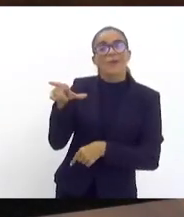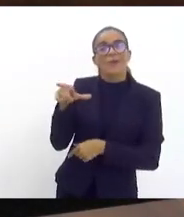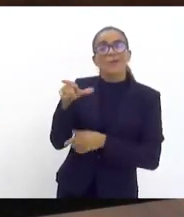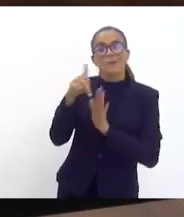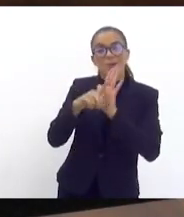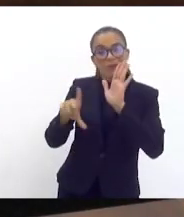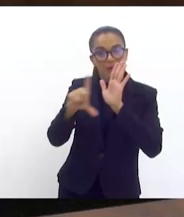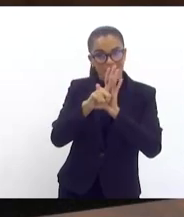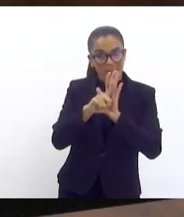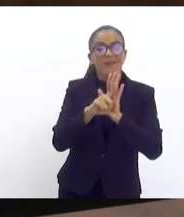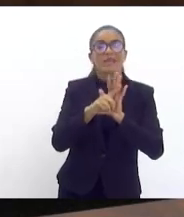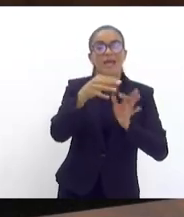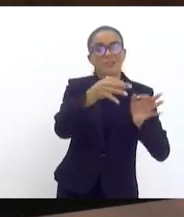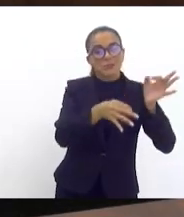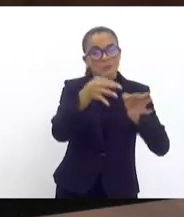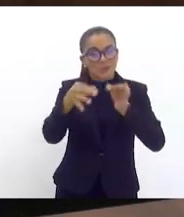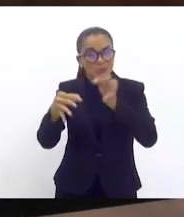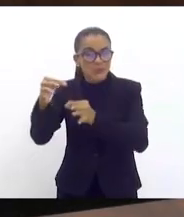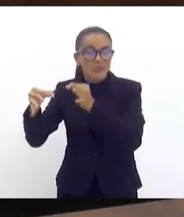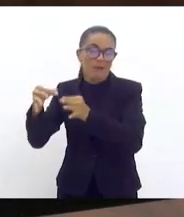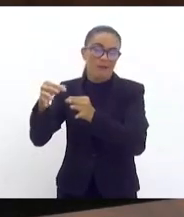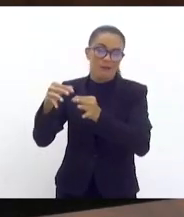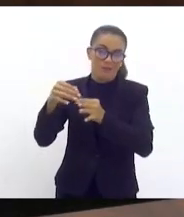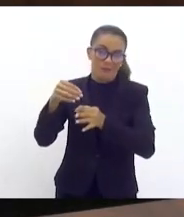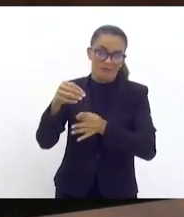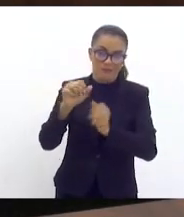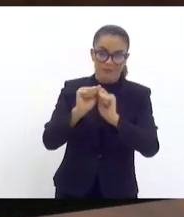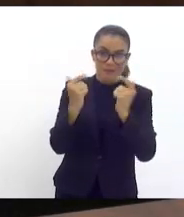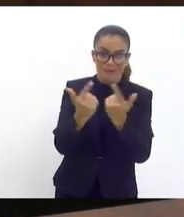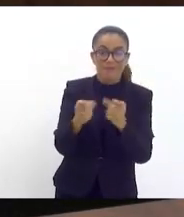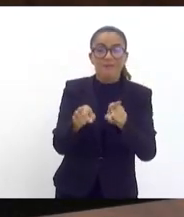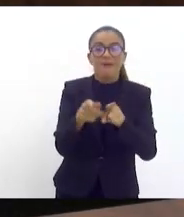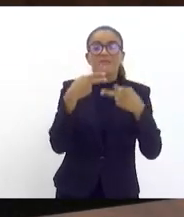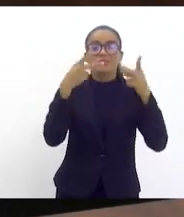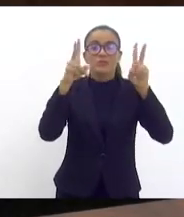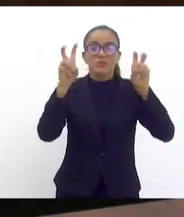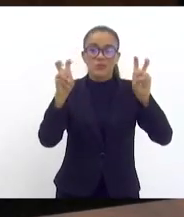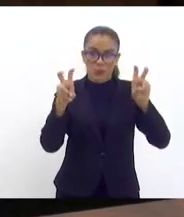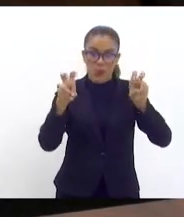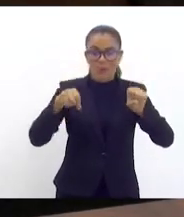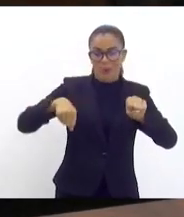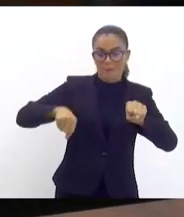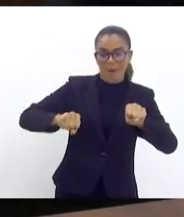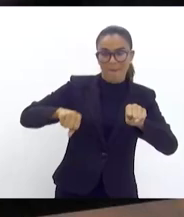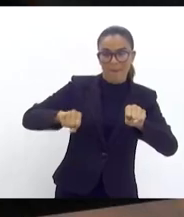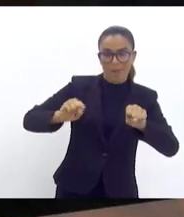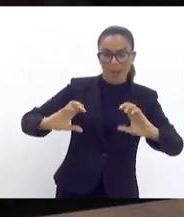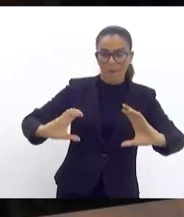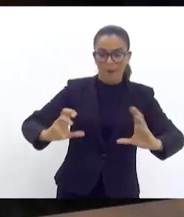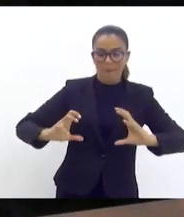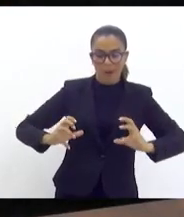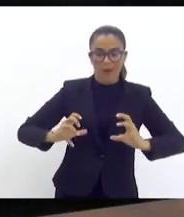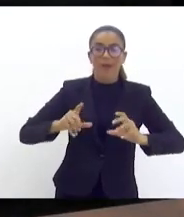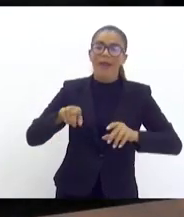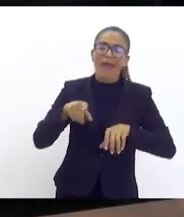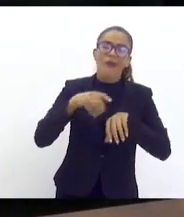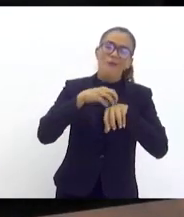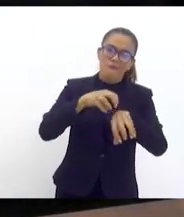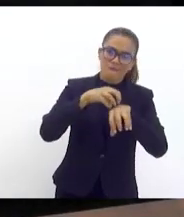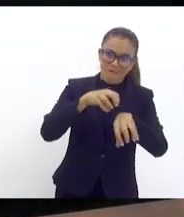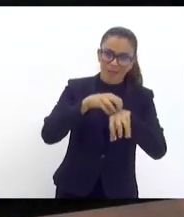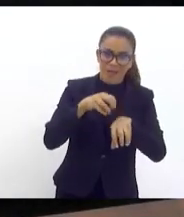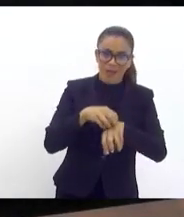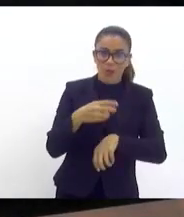que tramitava nessa casa, que tratava da legalização das scooters, que são veículos